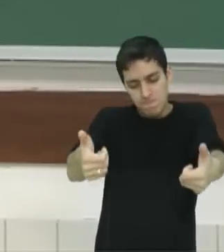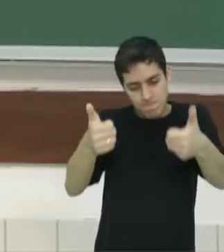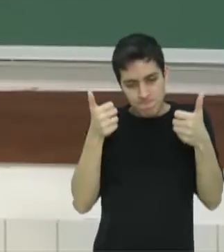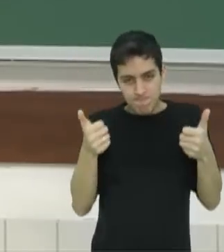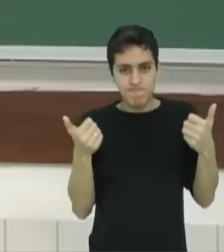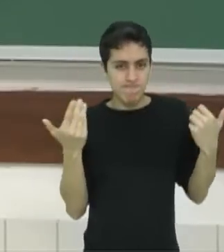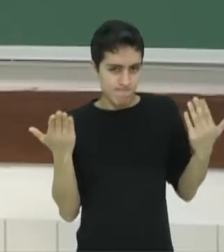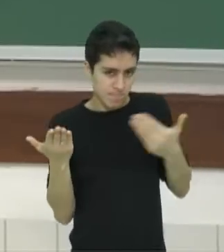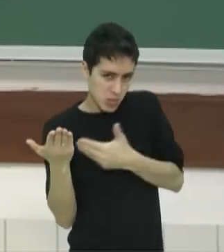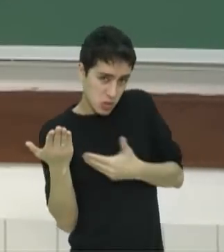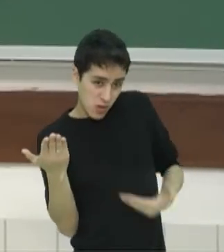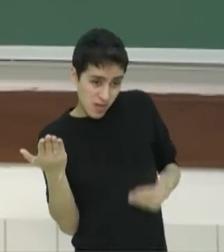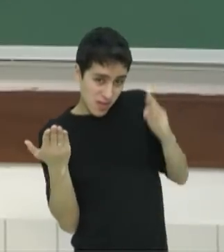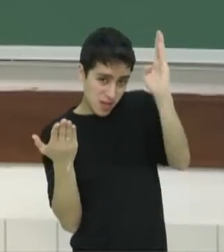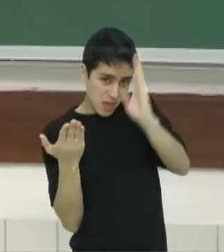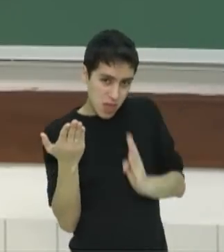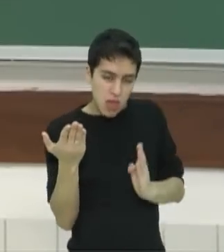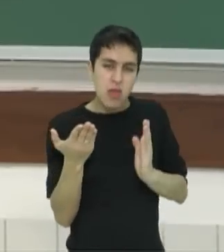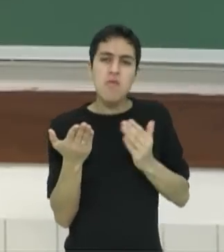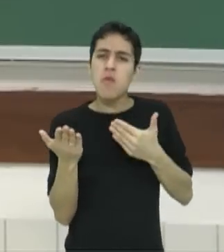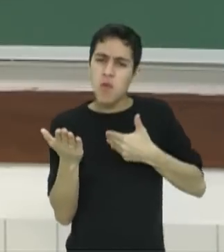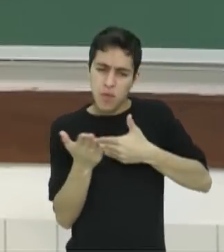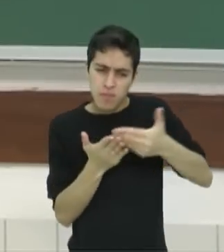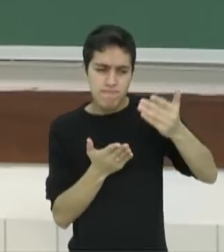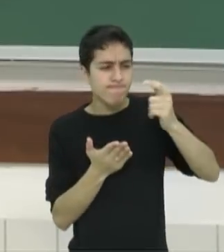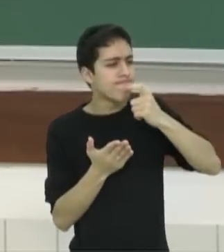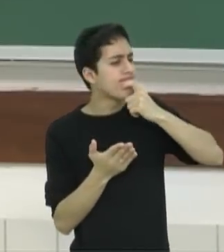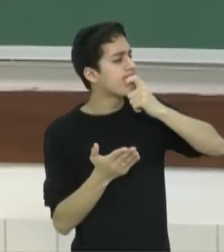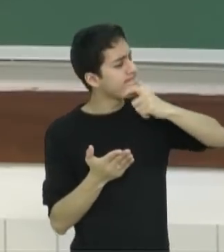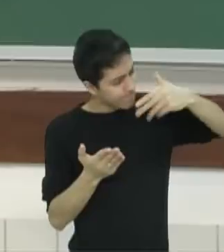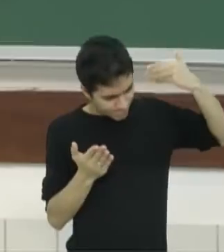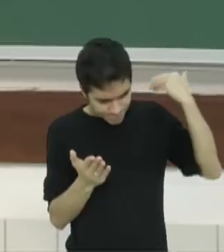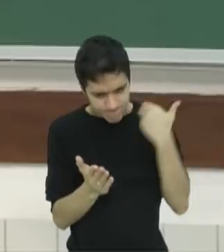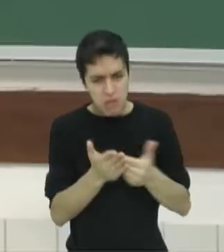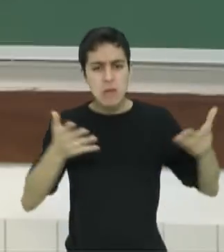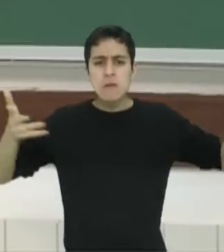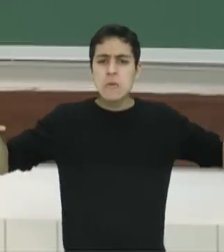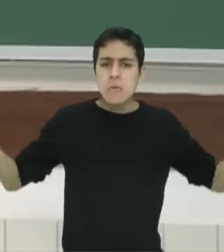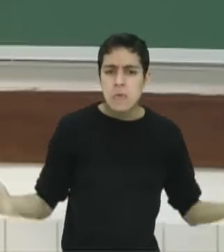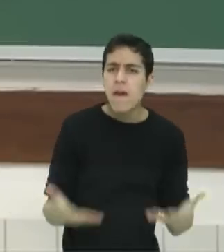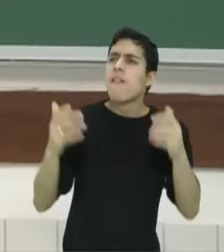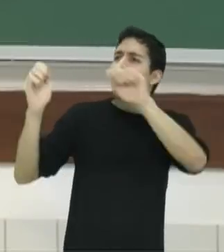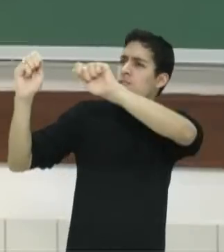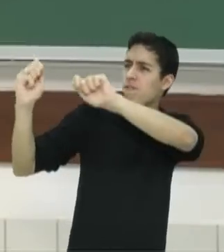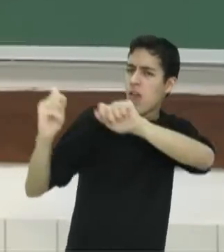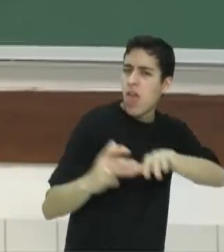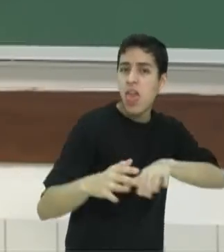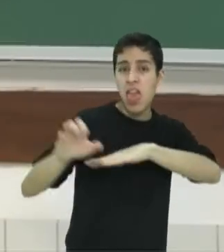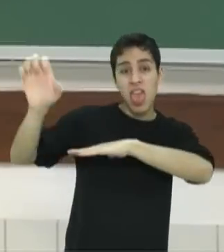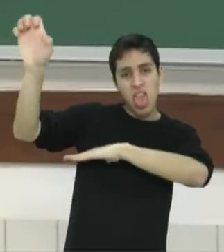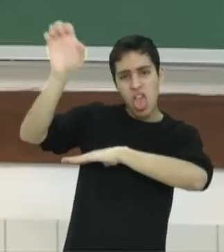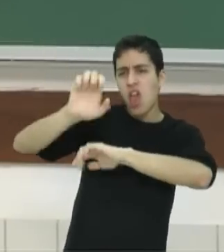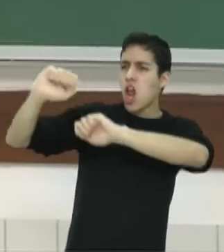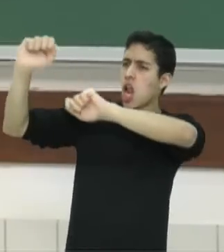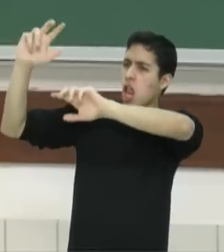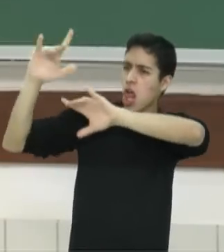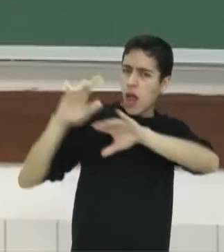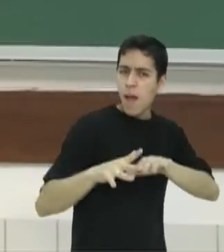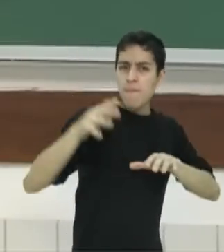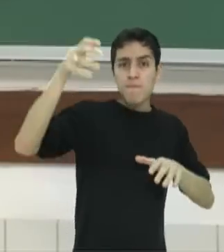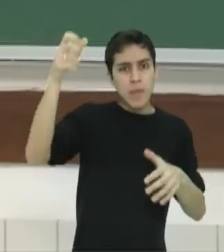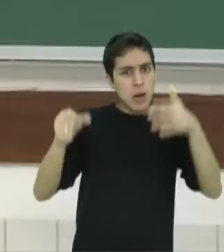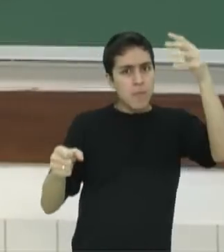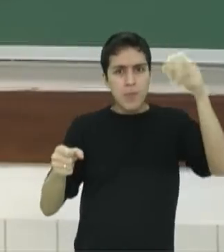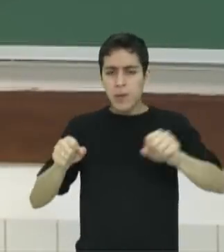governo brasileiro vai o quê? Vai estimular essa presença de imigrantes de países europeus, de imigrantes brancos,